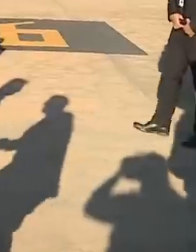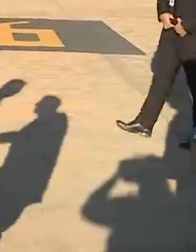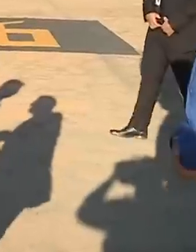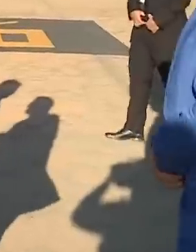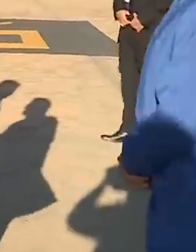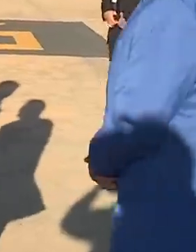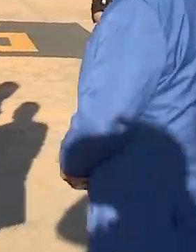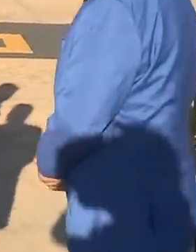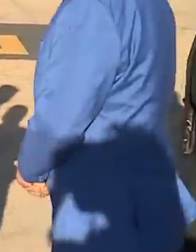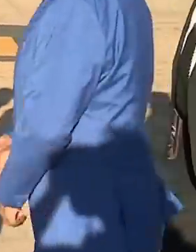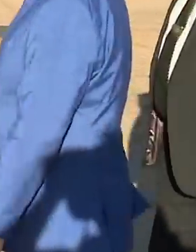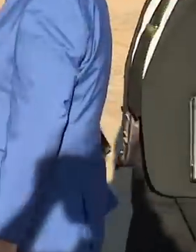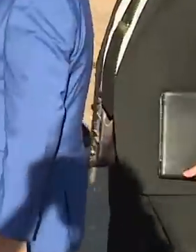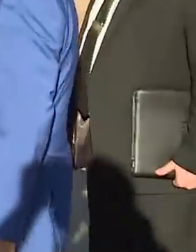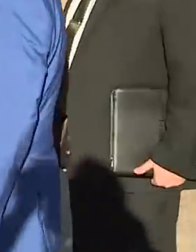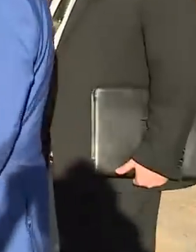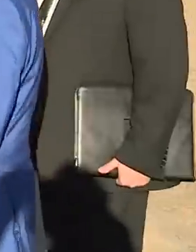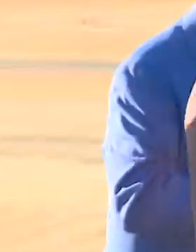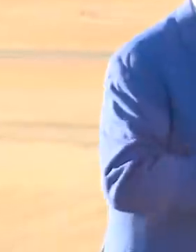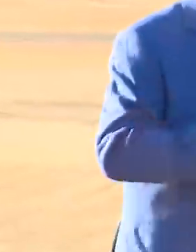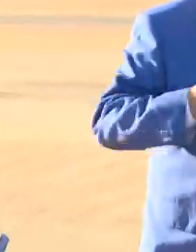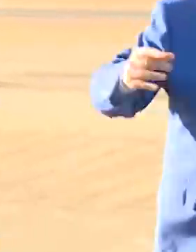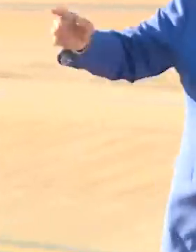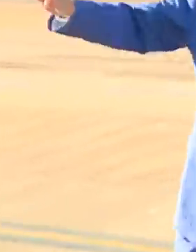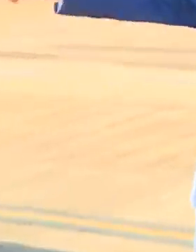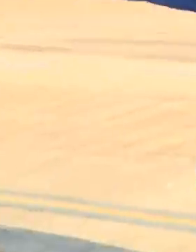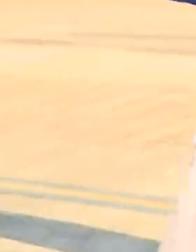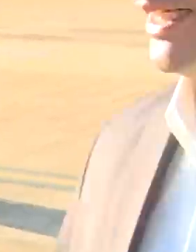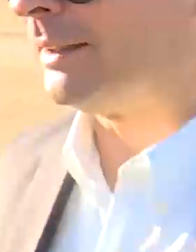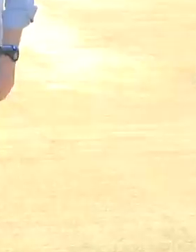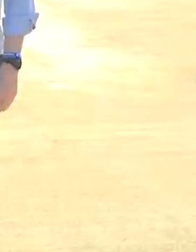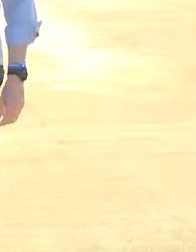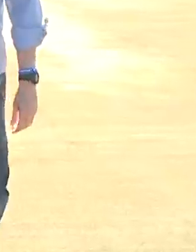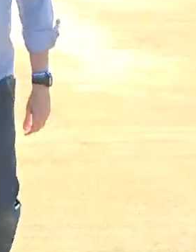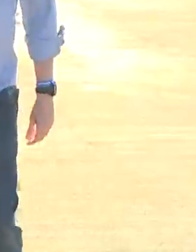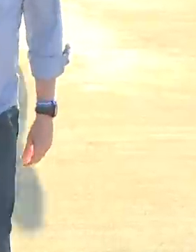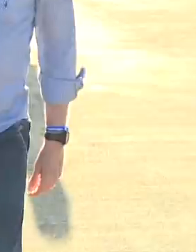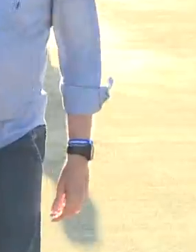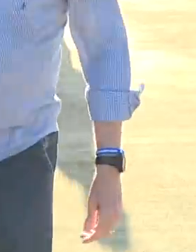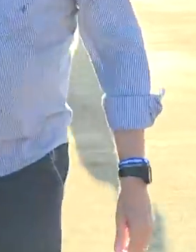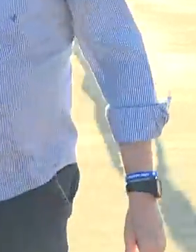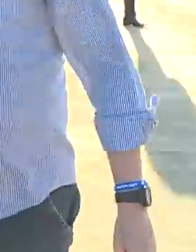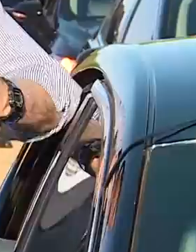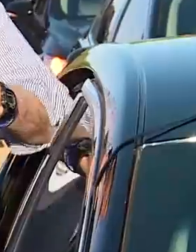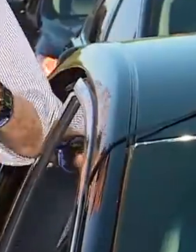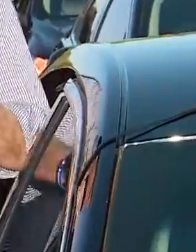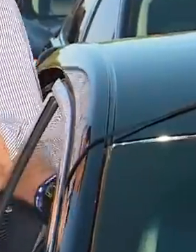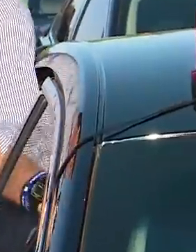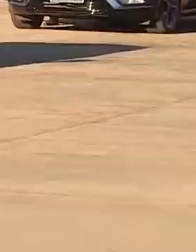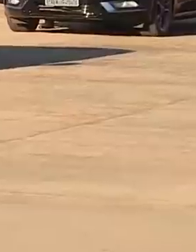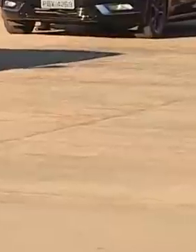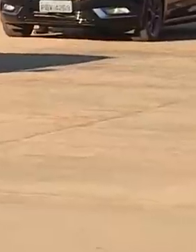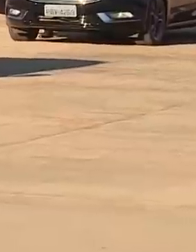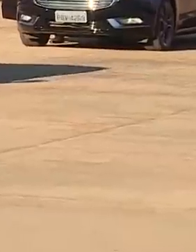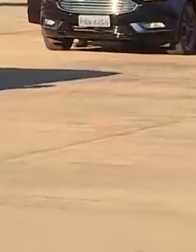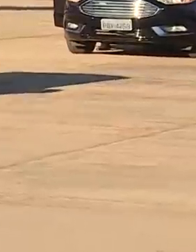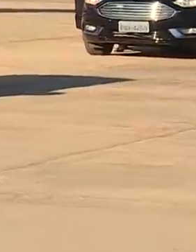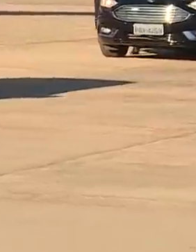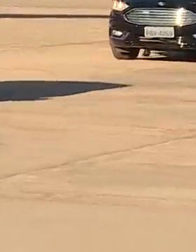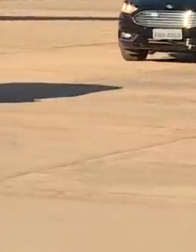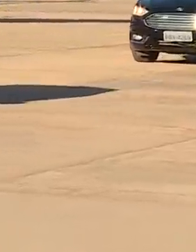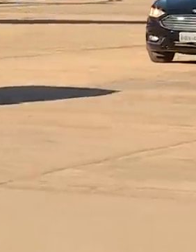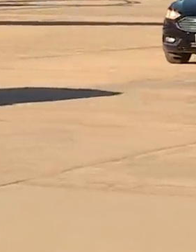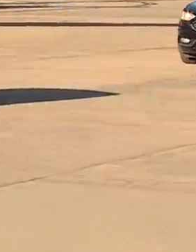Secretaria de Governo, Luiz Eduardo Ramos. De lá, ele veio direto aqui para o Alvorada, onde também concedeu ali uma